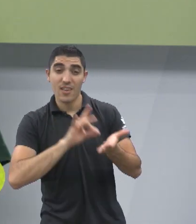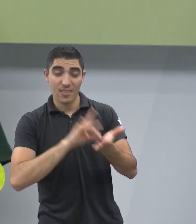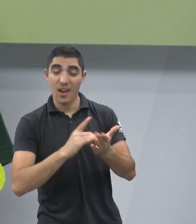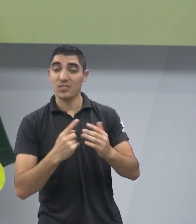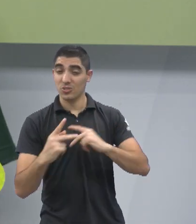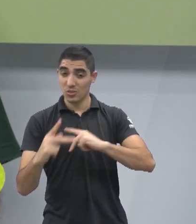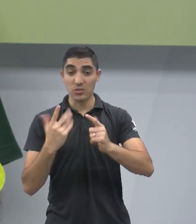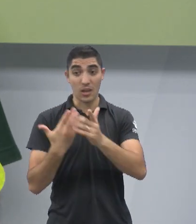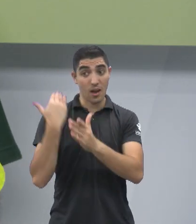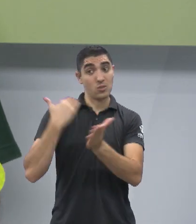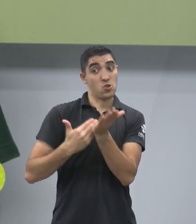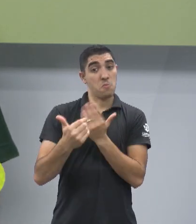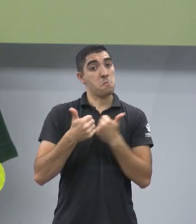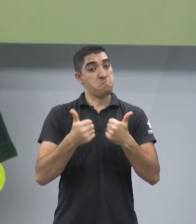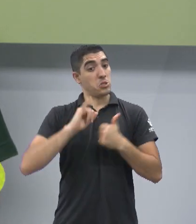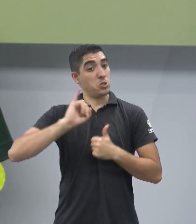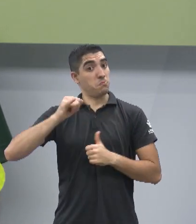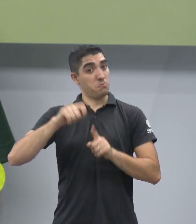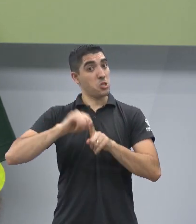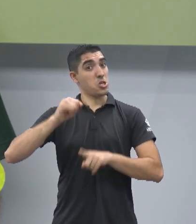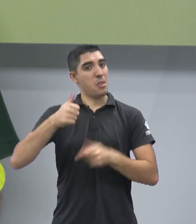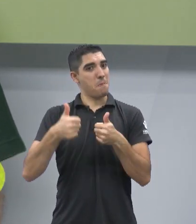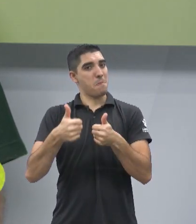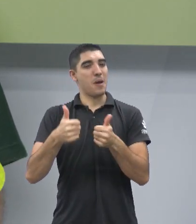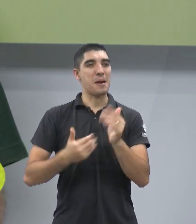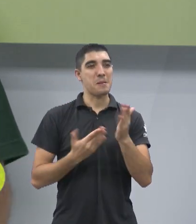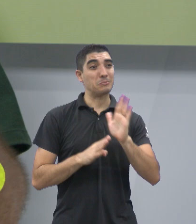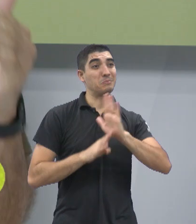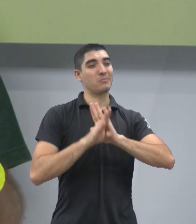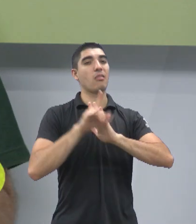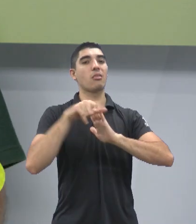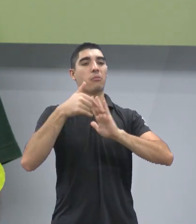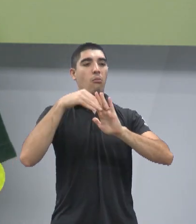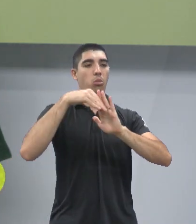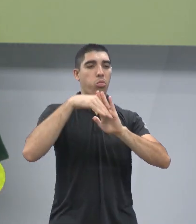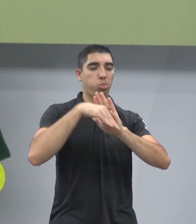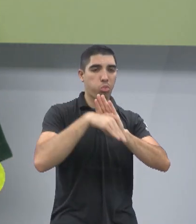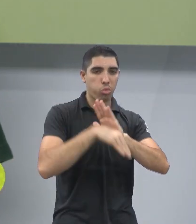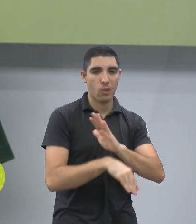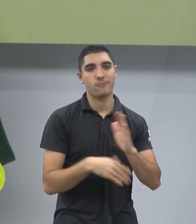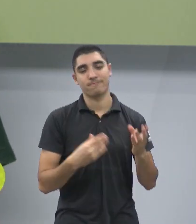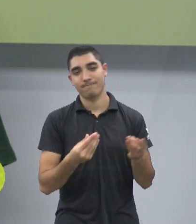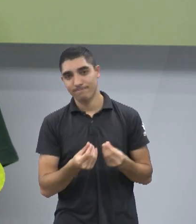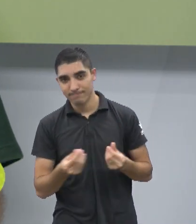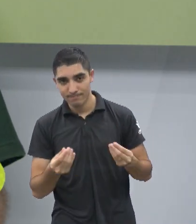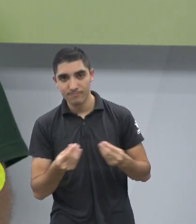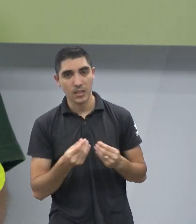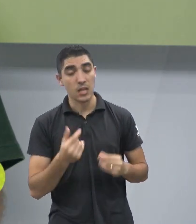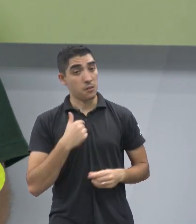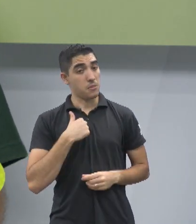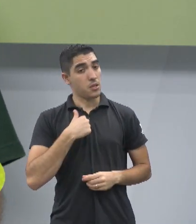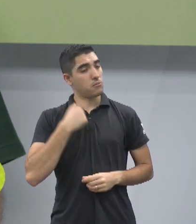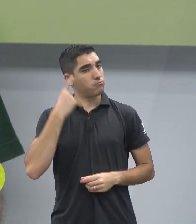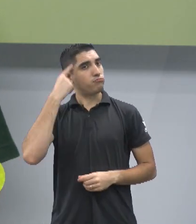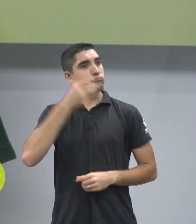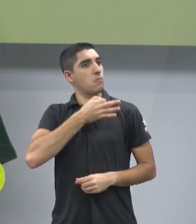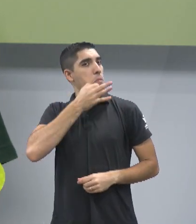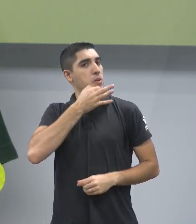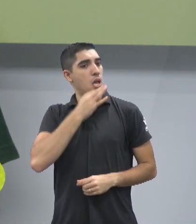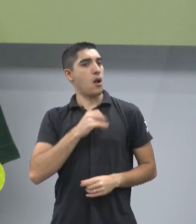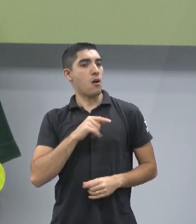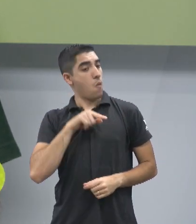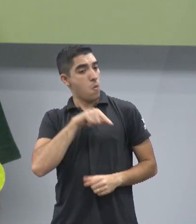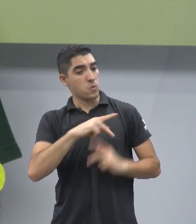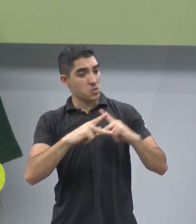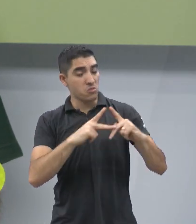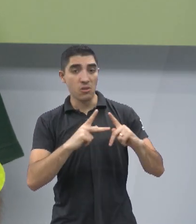esse primeiro turno da Superliga terminou mal. Começou bem, mas terminou mal. Achei que o São José poderia engrenar nesse primeiro